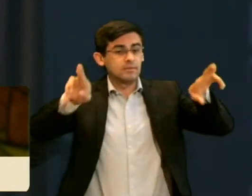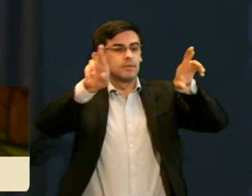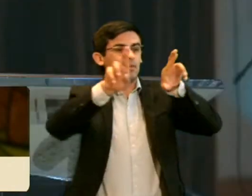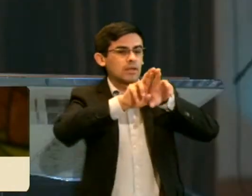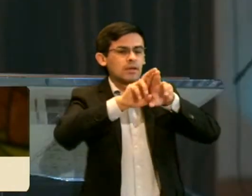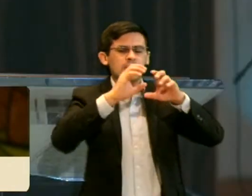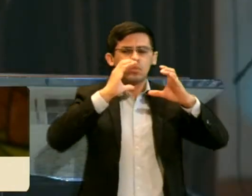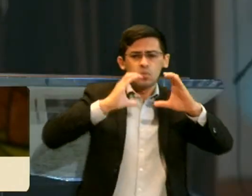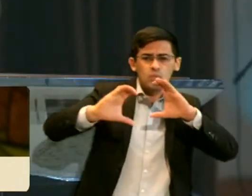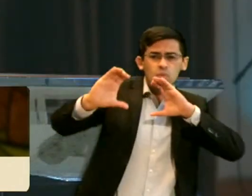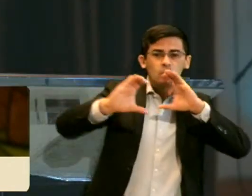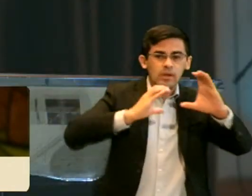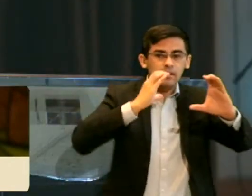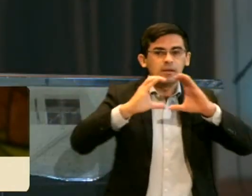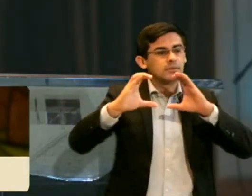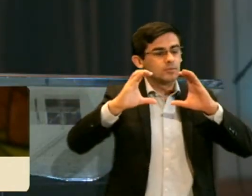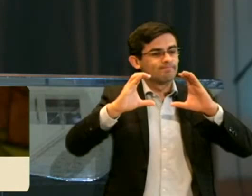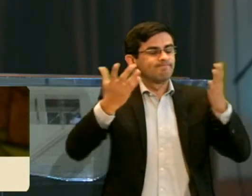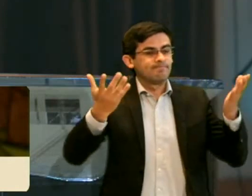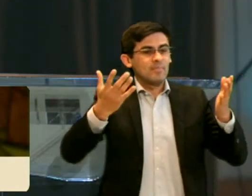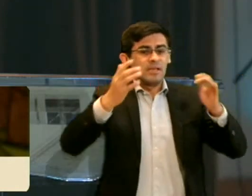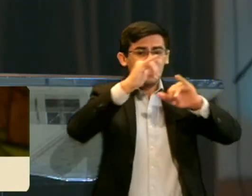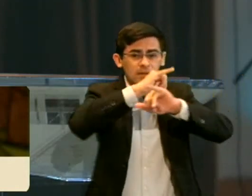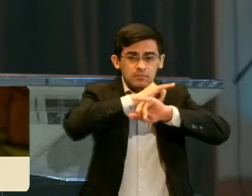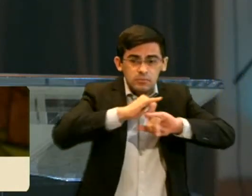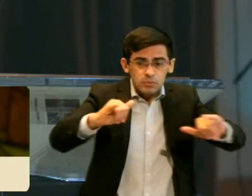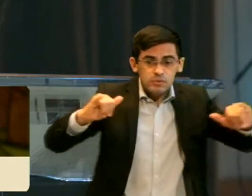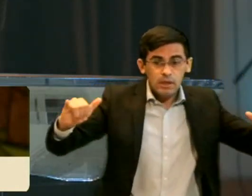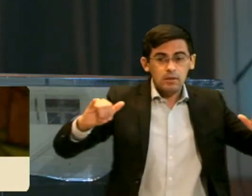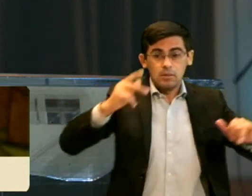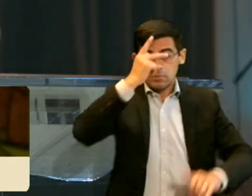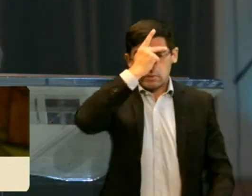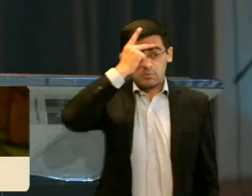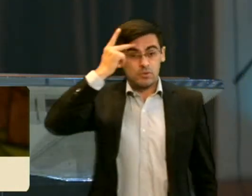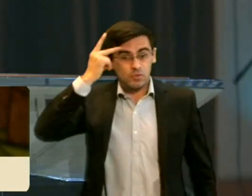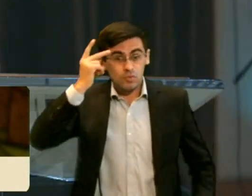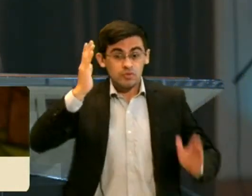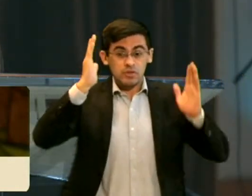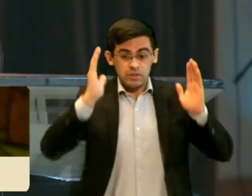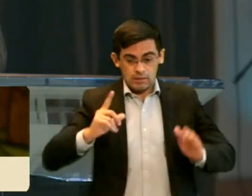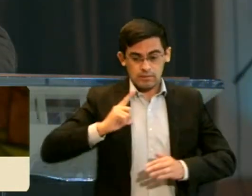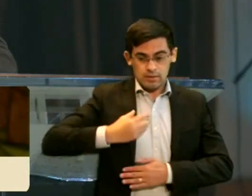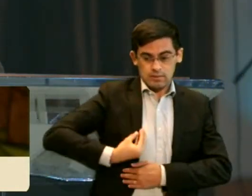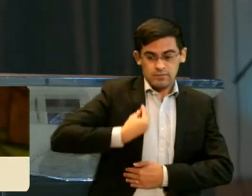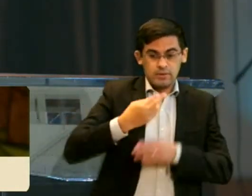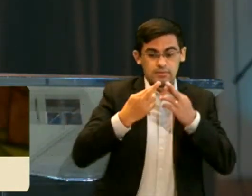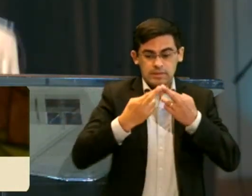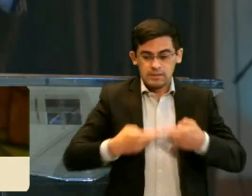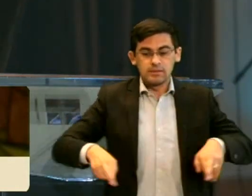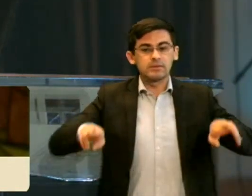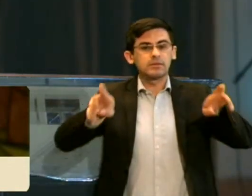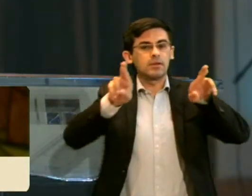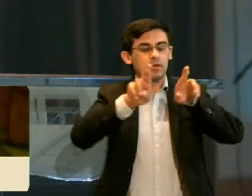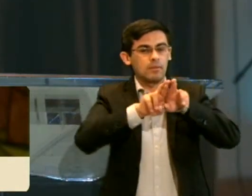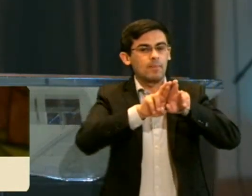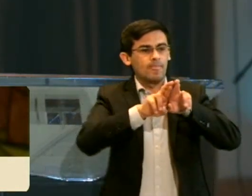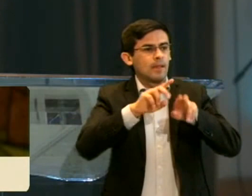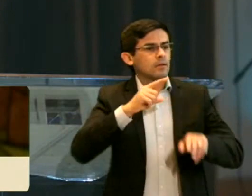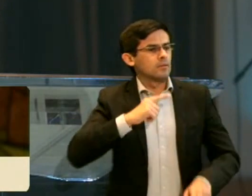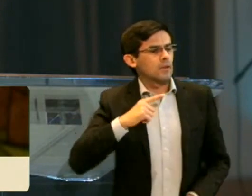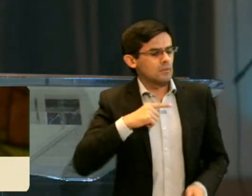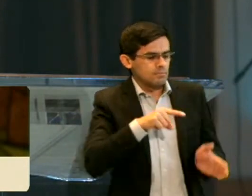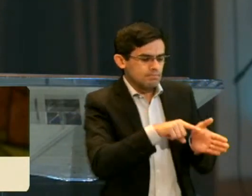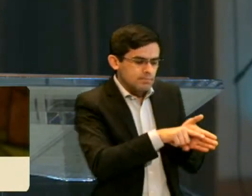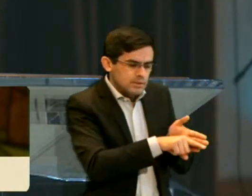do cântico que é proclamado por aquele que foi restaurado. Um dos comentaristas que eu